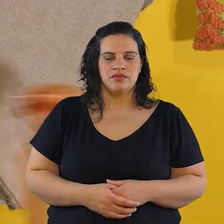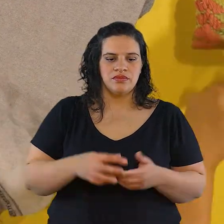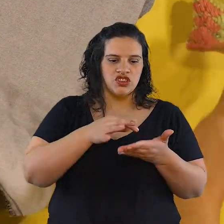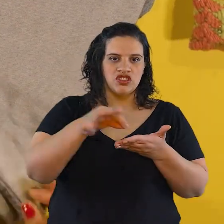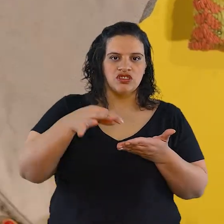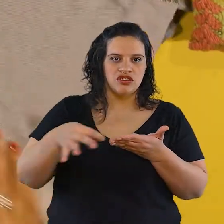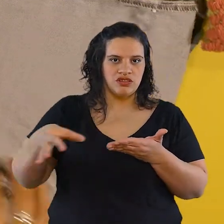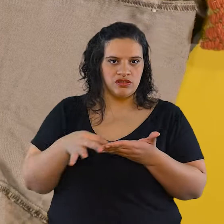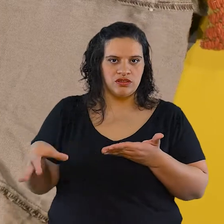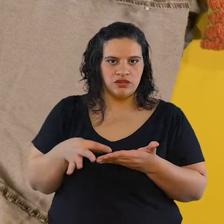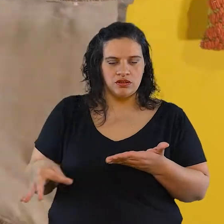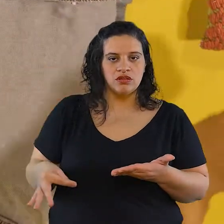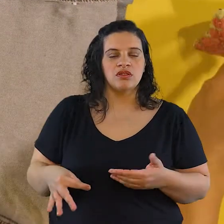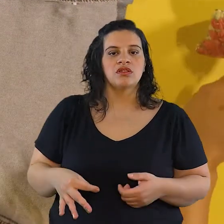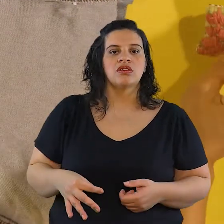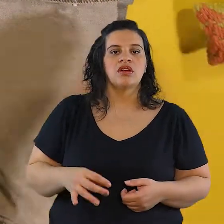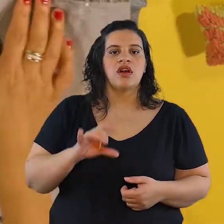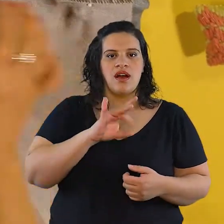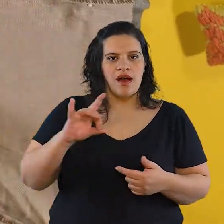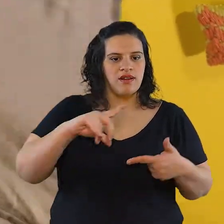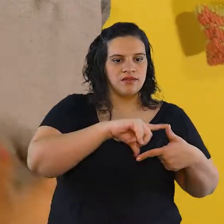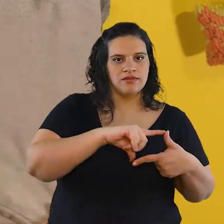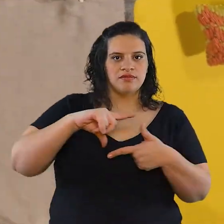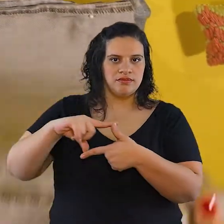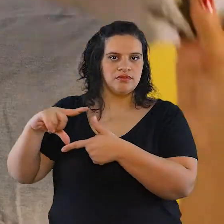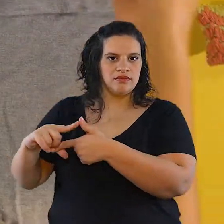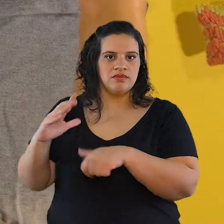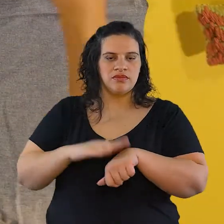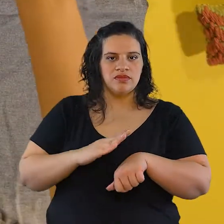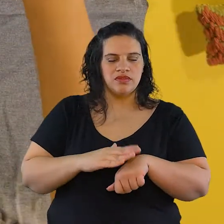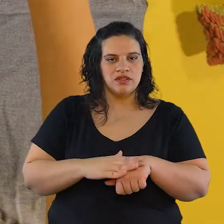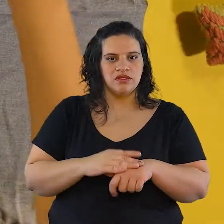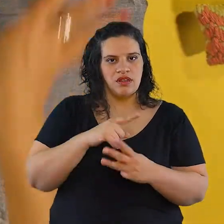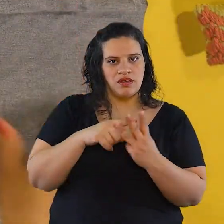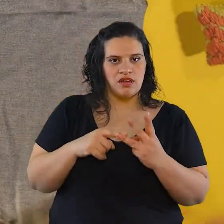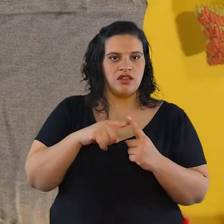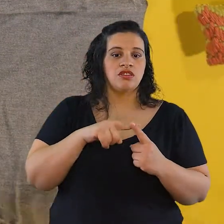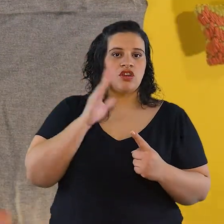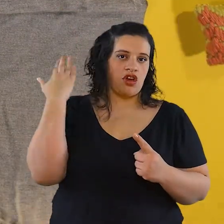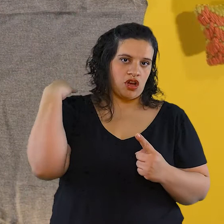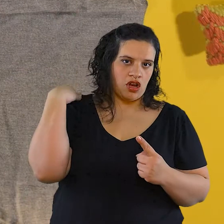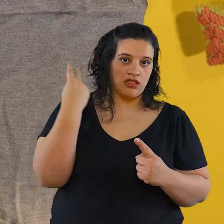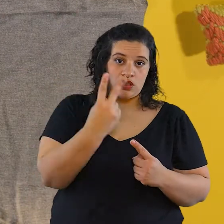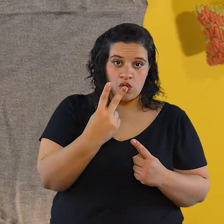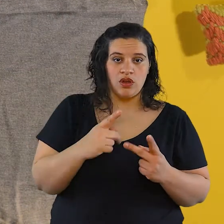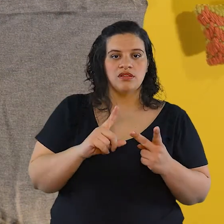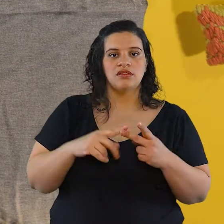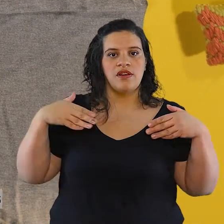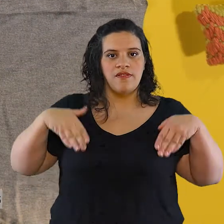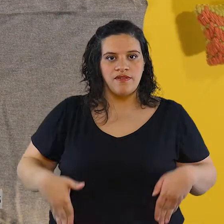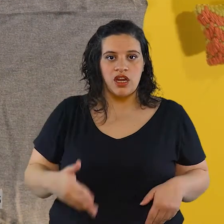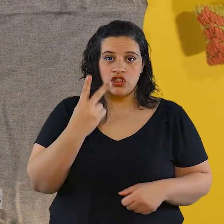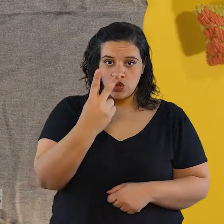Tá? Aí tiro o alfinete. Vou fazer isso com todas as peças, as partes, que é as